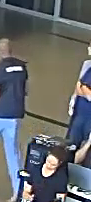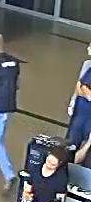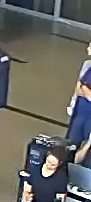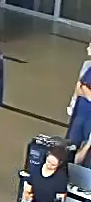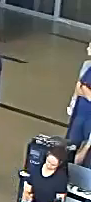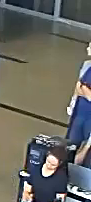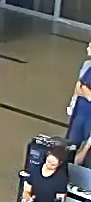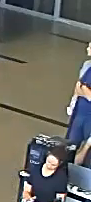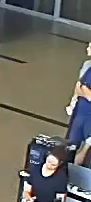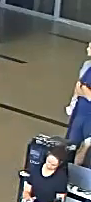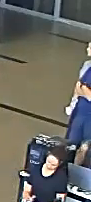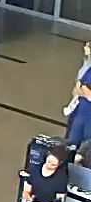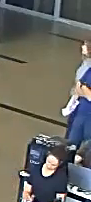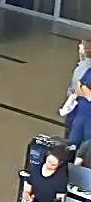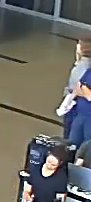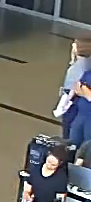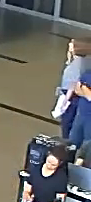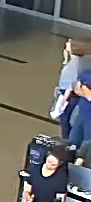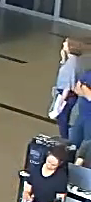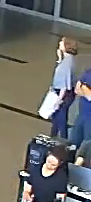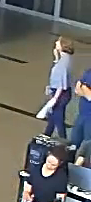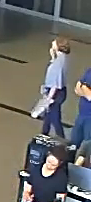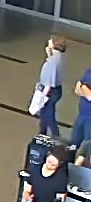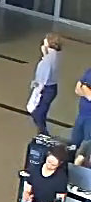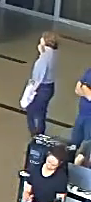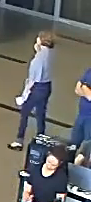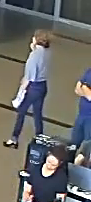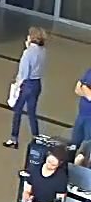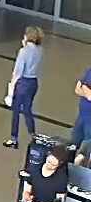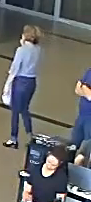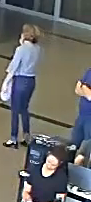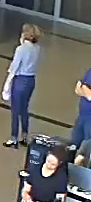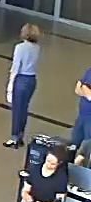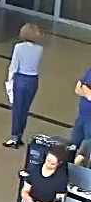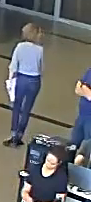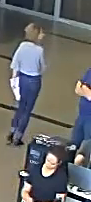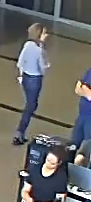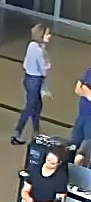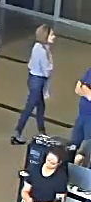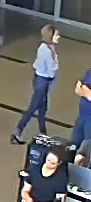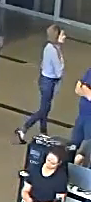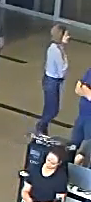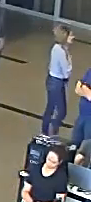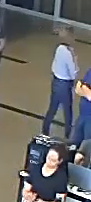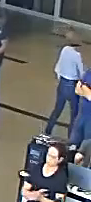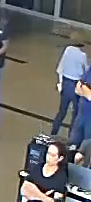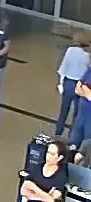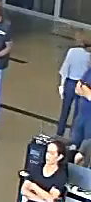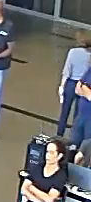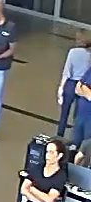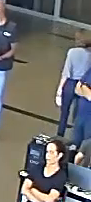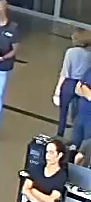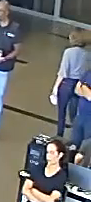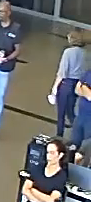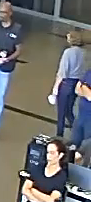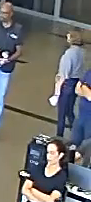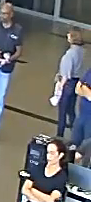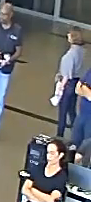fossem lá fazer uma visita não vamos fazer diferente vamos nós pessoas com deficiência mostrar para eles a